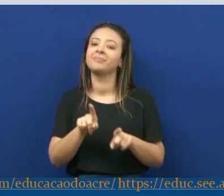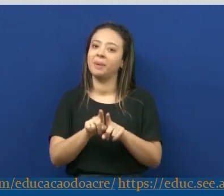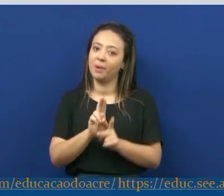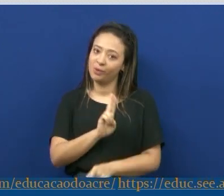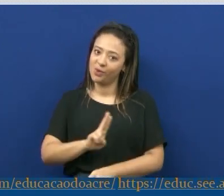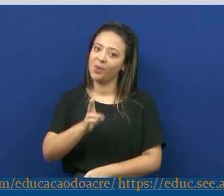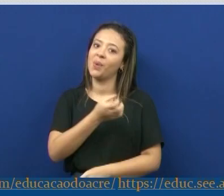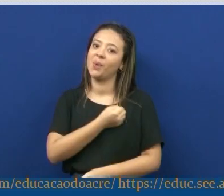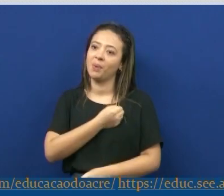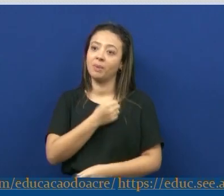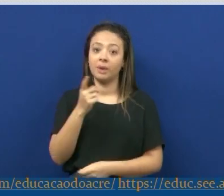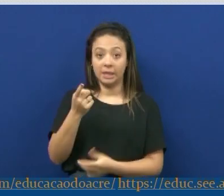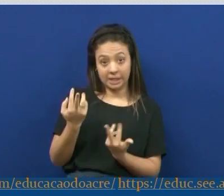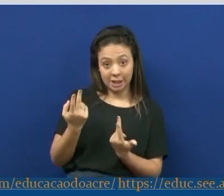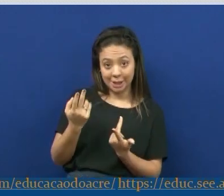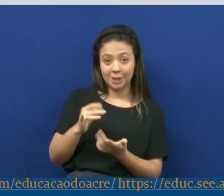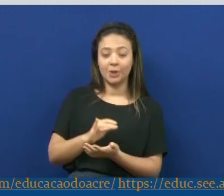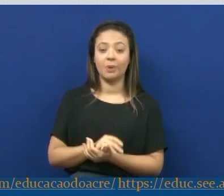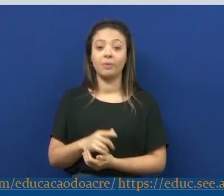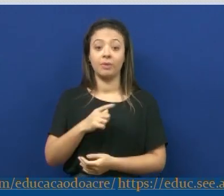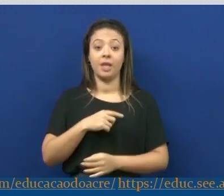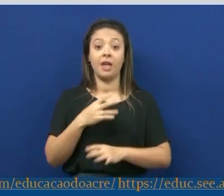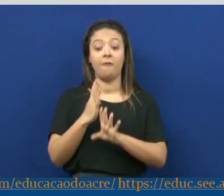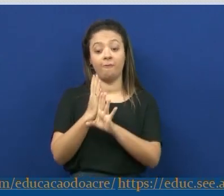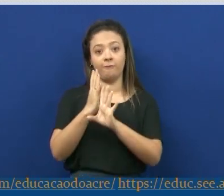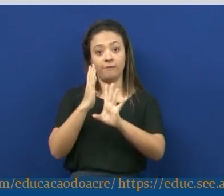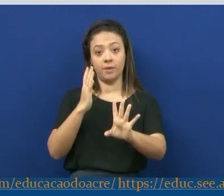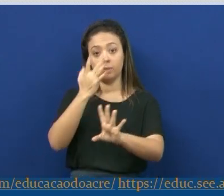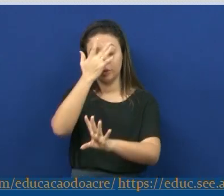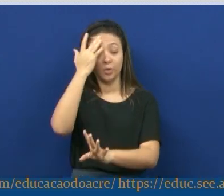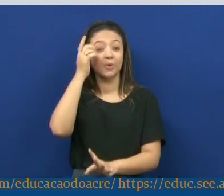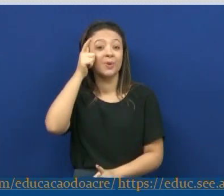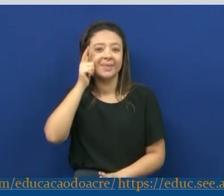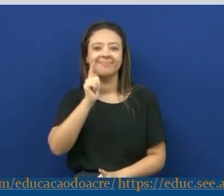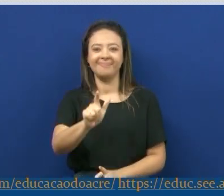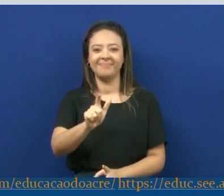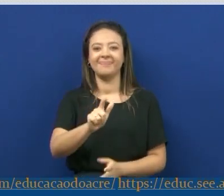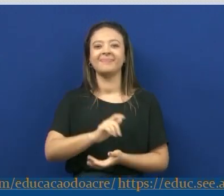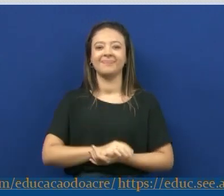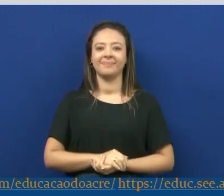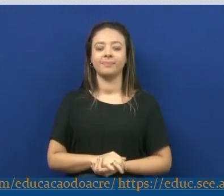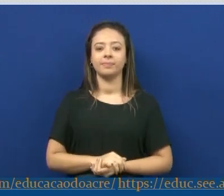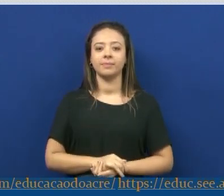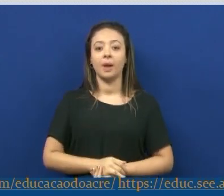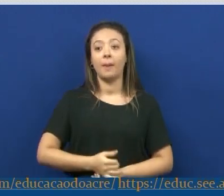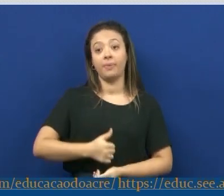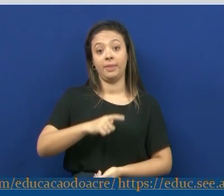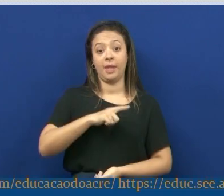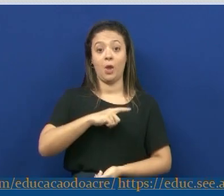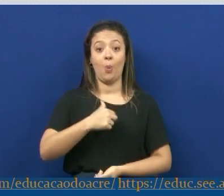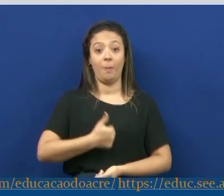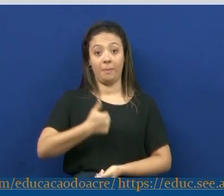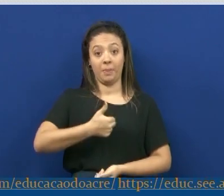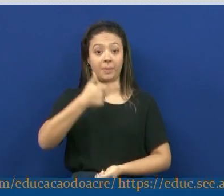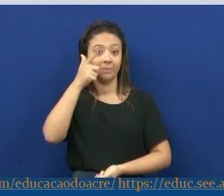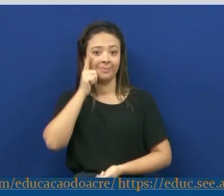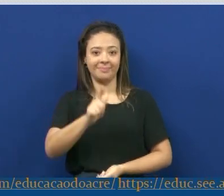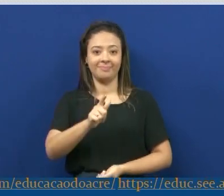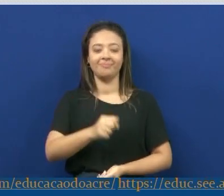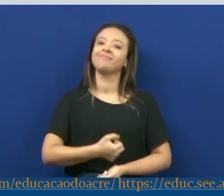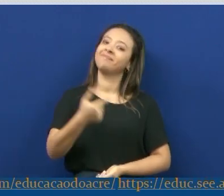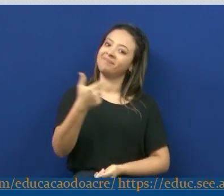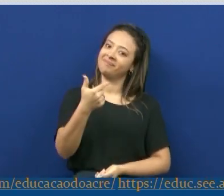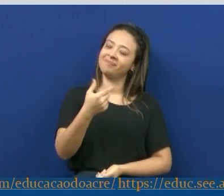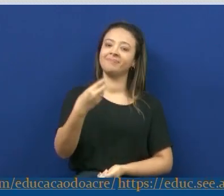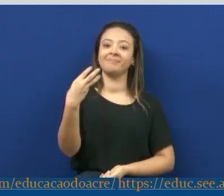uma fila, onde as pessoas que foram classificadas por campeões. O primeiro campeão, nós temos o